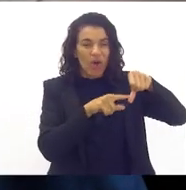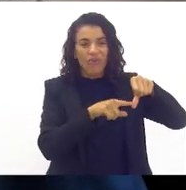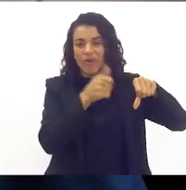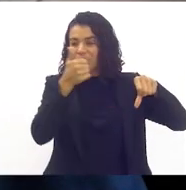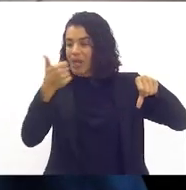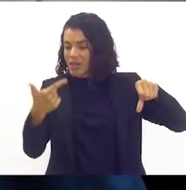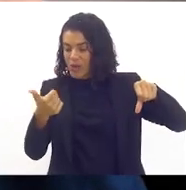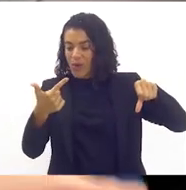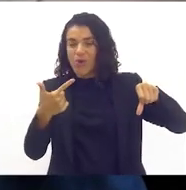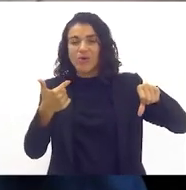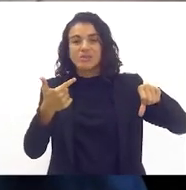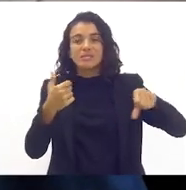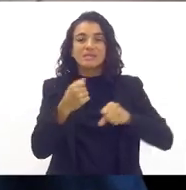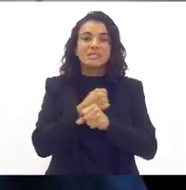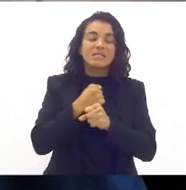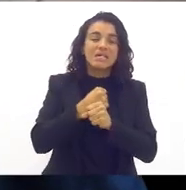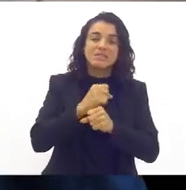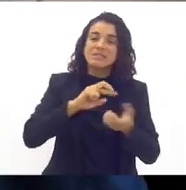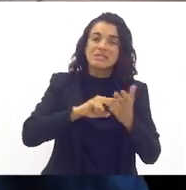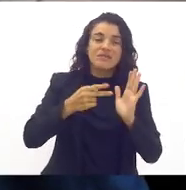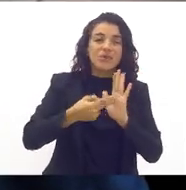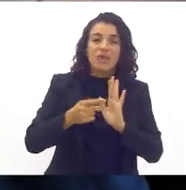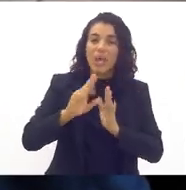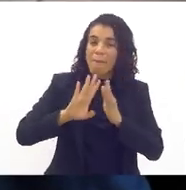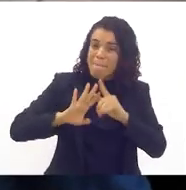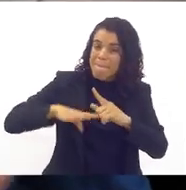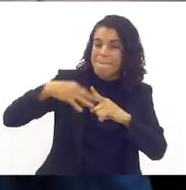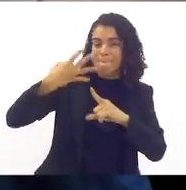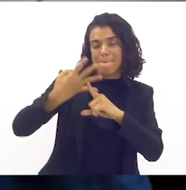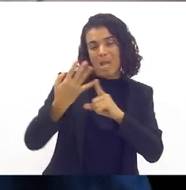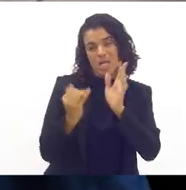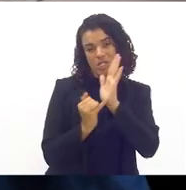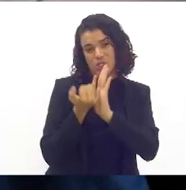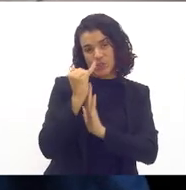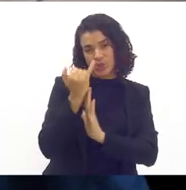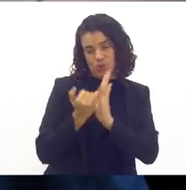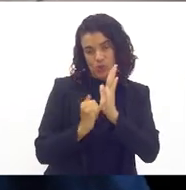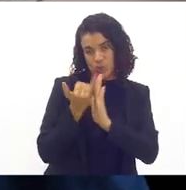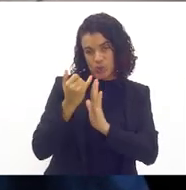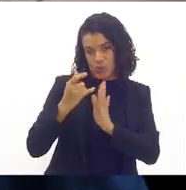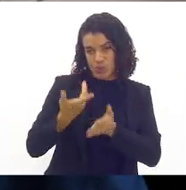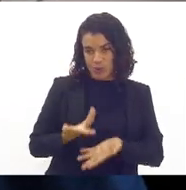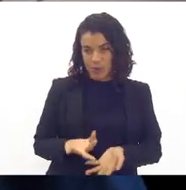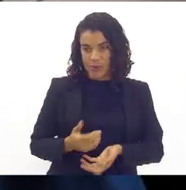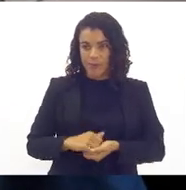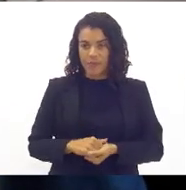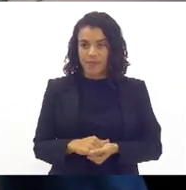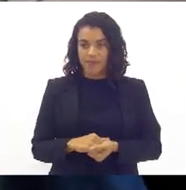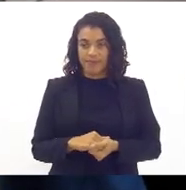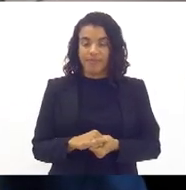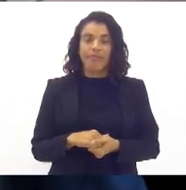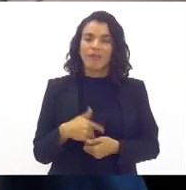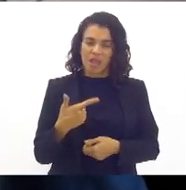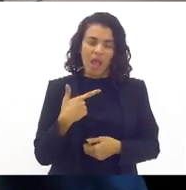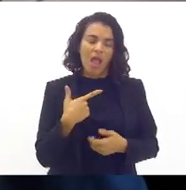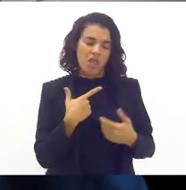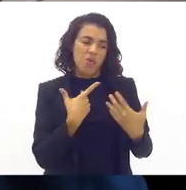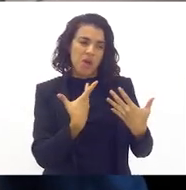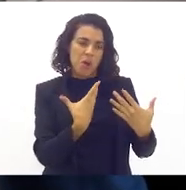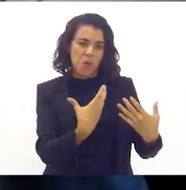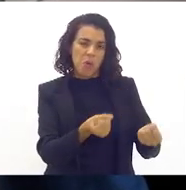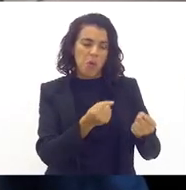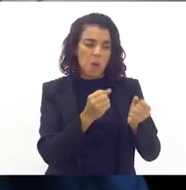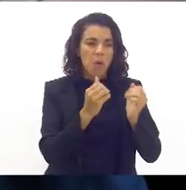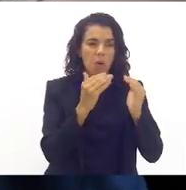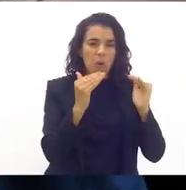anos, vamos pagar mais juros ainda. O que teria que fazer, e a gente concorda com a Fazenda, a